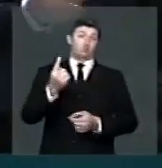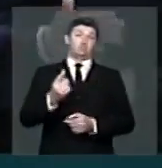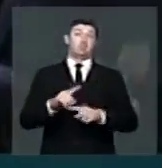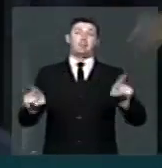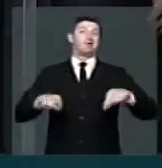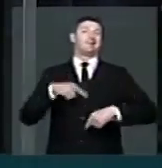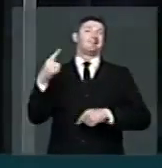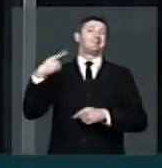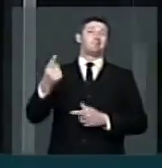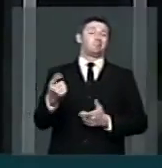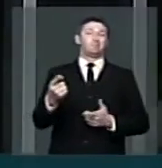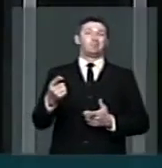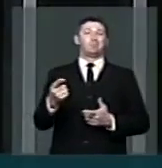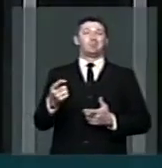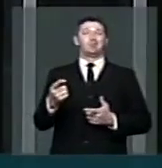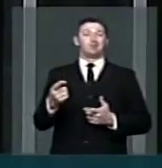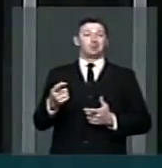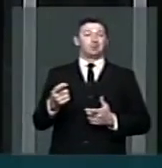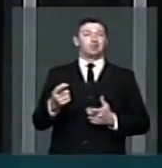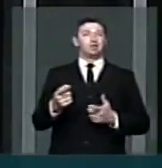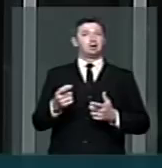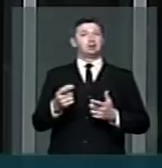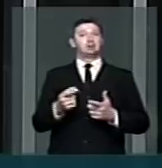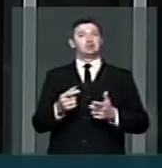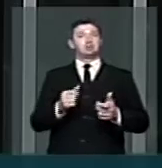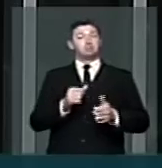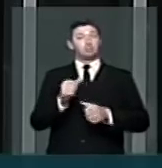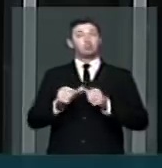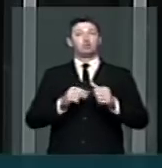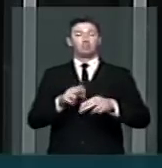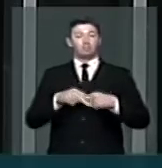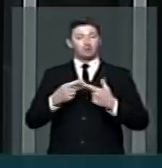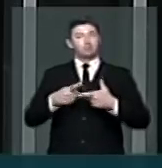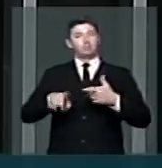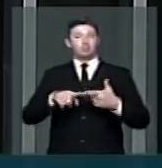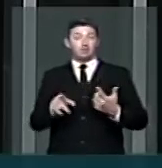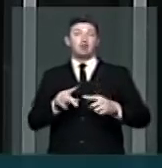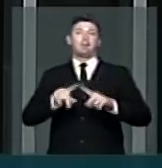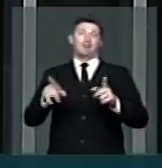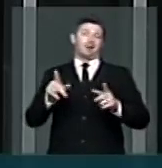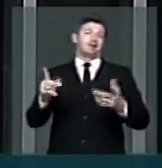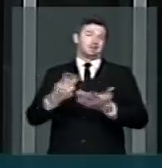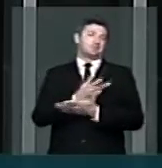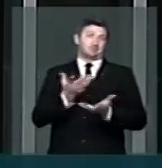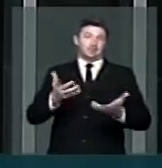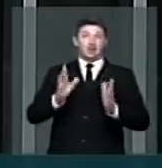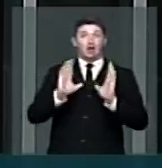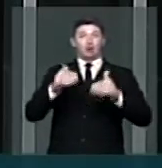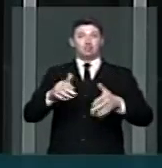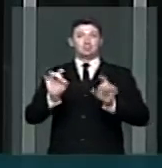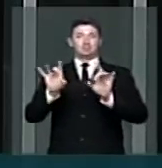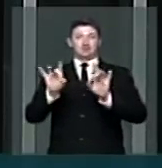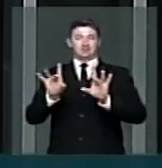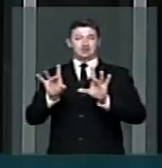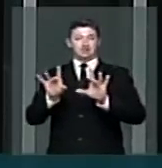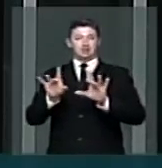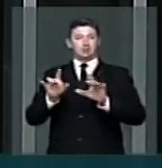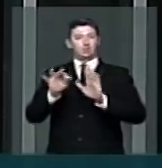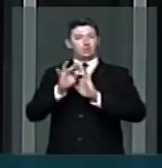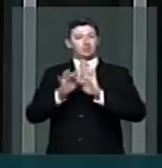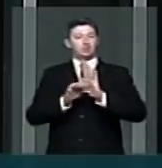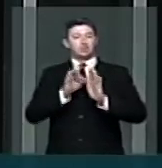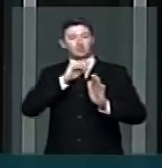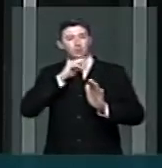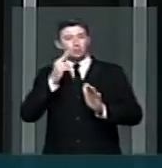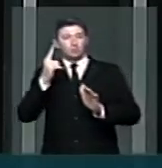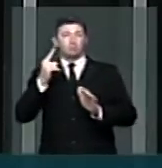foi, pela natureza da vida, rompido e, consequentemente, acabou saindo da comissão especial um texto ruim